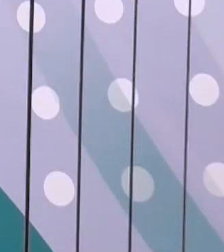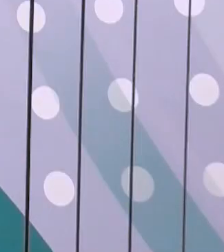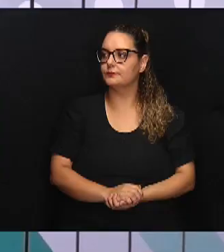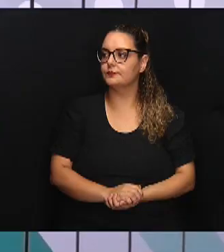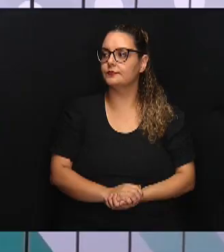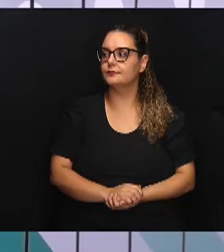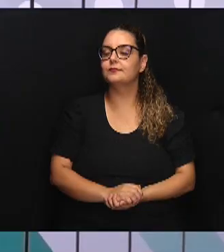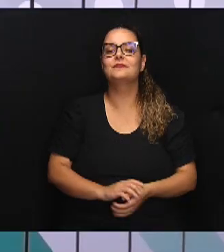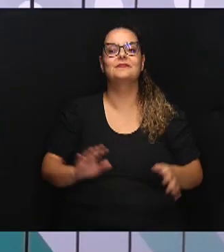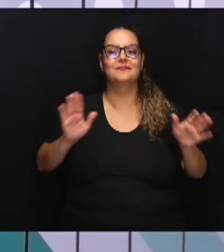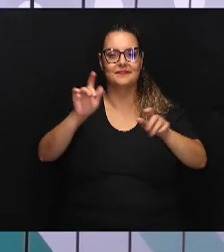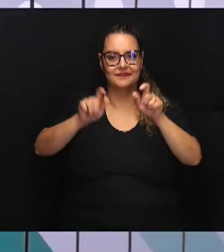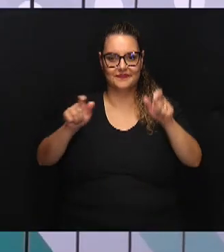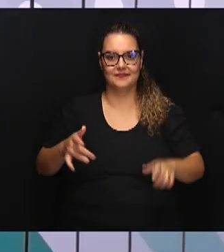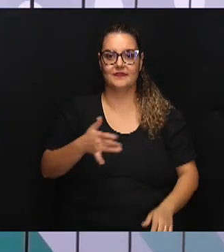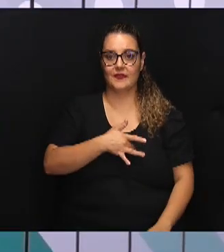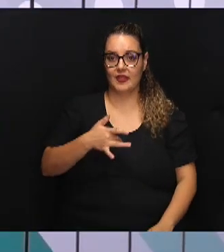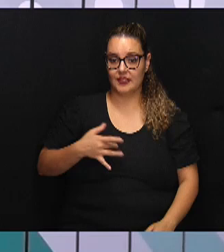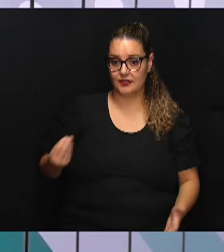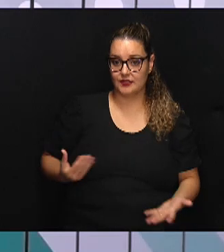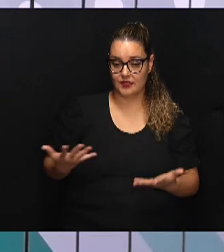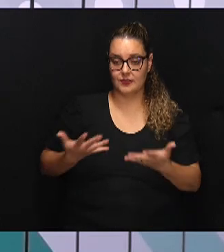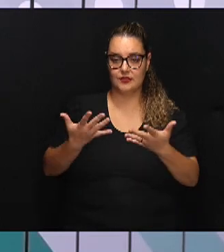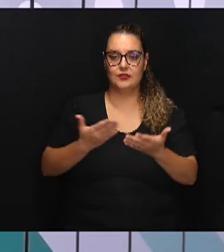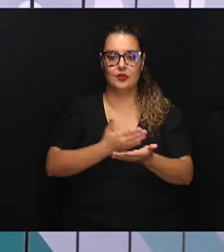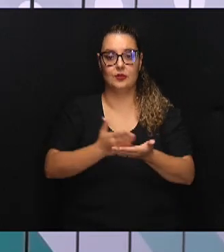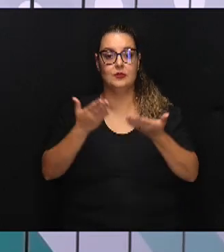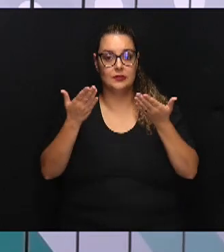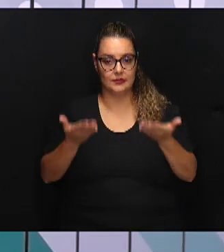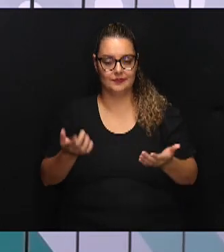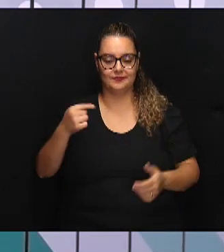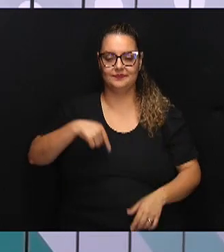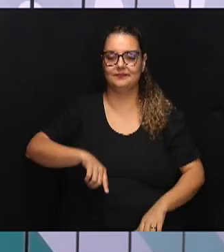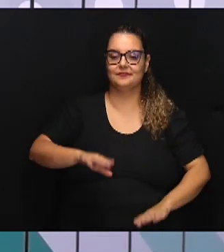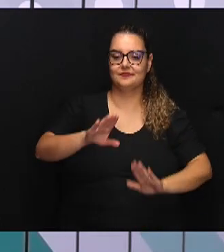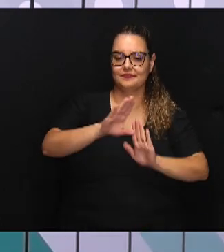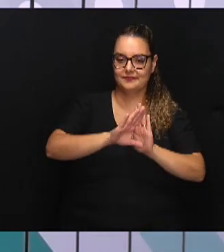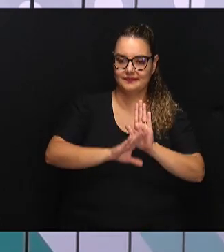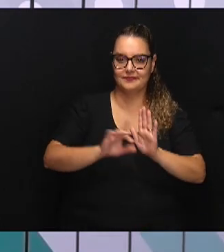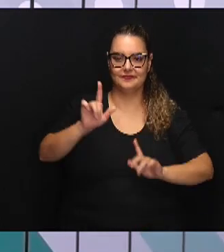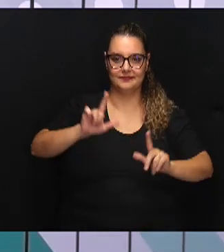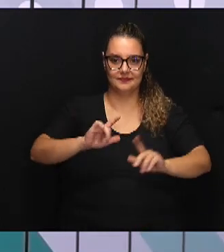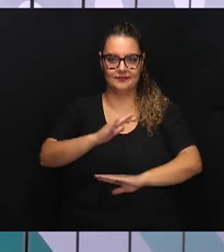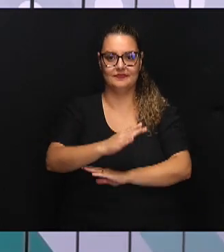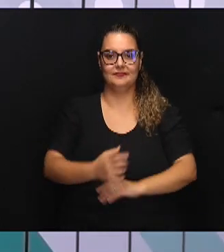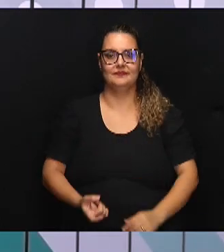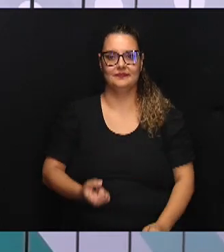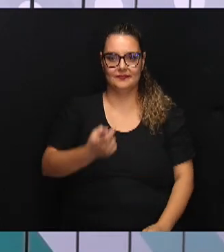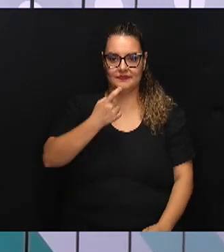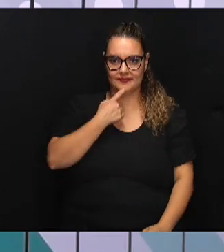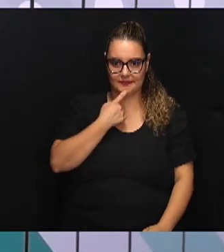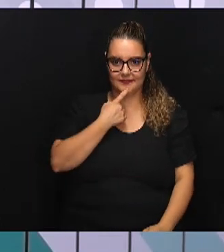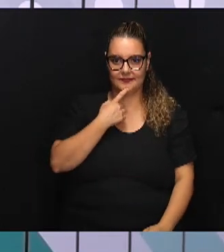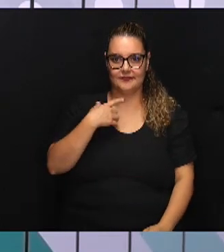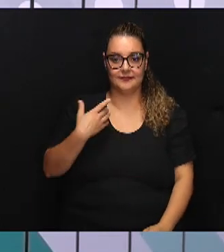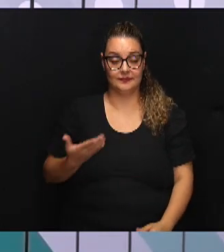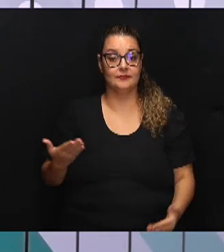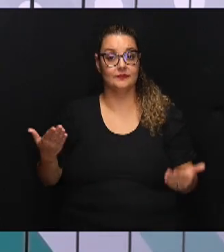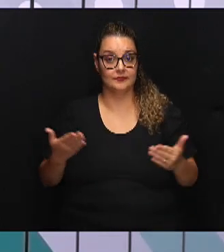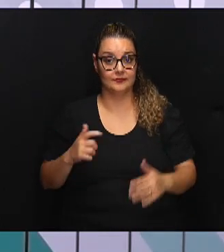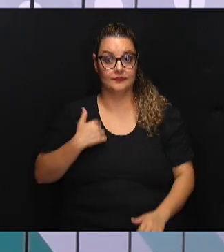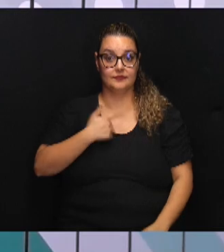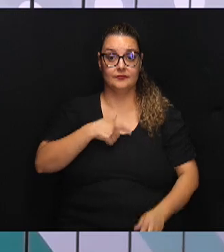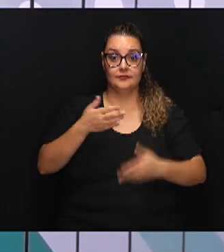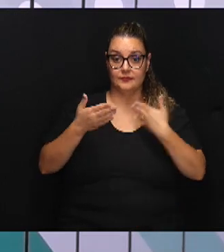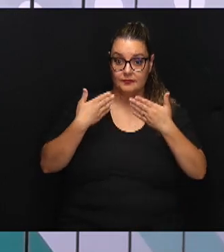Olá pessoal, mais um Saúde é Vida começando para você aqui na programação da TV Câmara Campinas. E hoje nós vamos